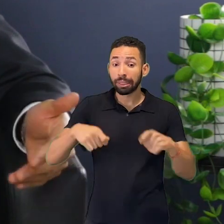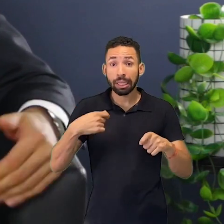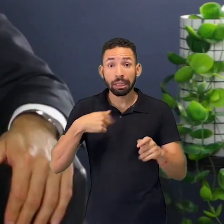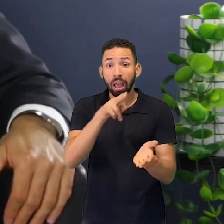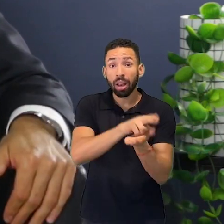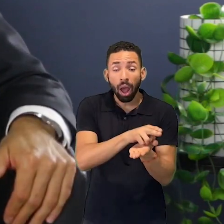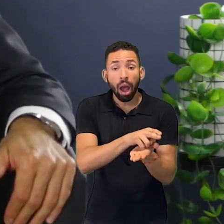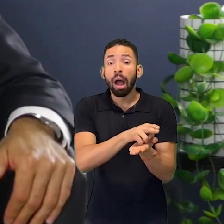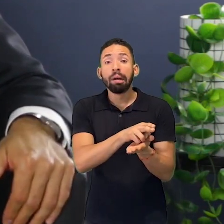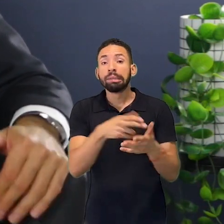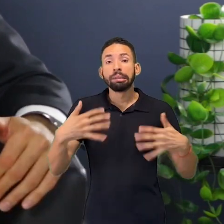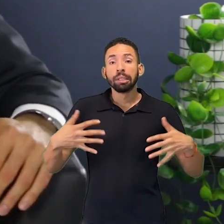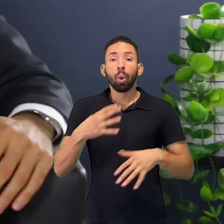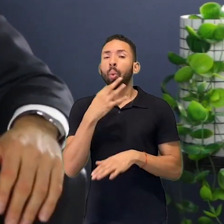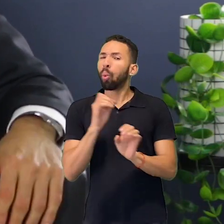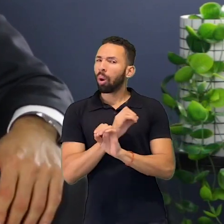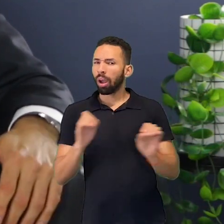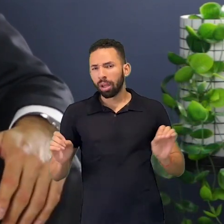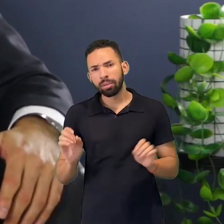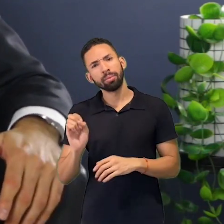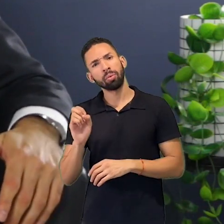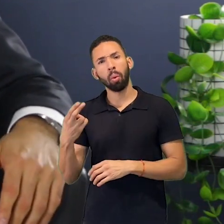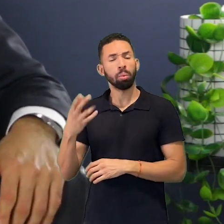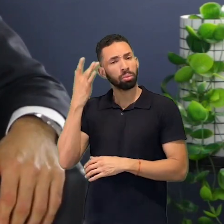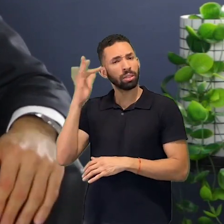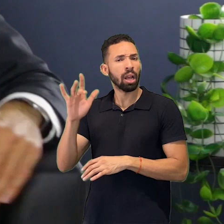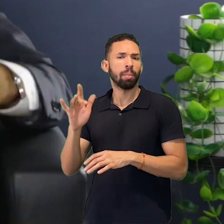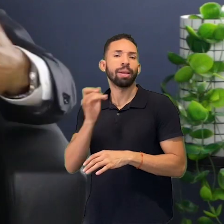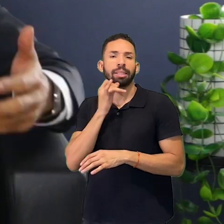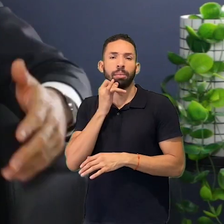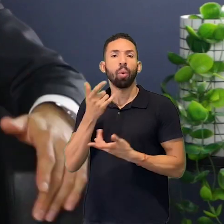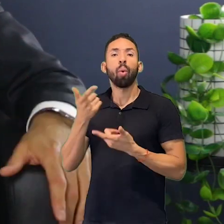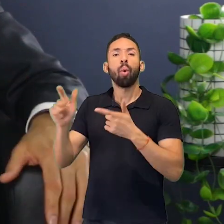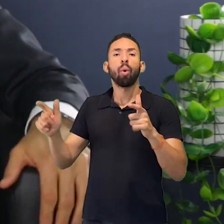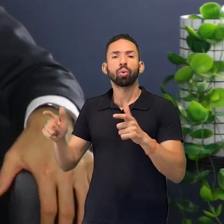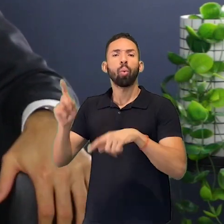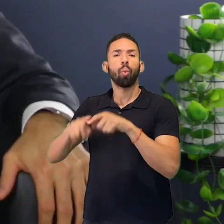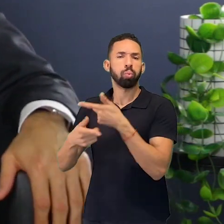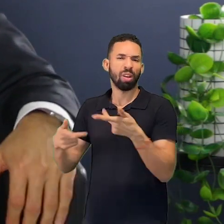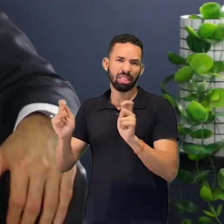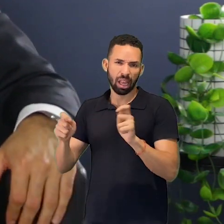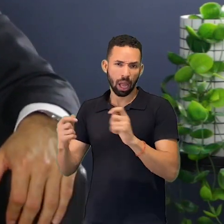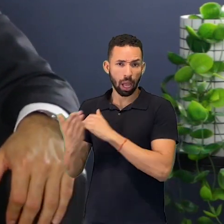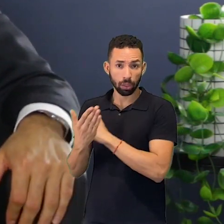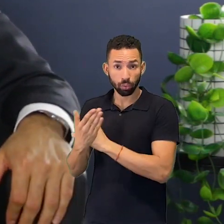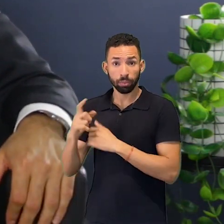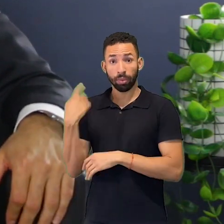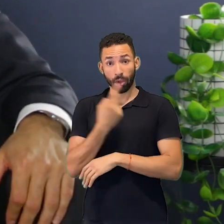que precisa ser internado, porque nem conhece, né, a família e tal, não conhece esses outros